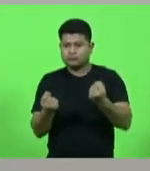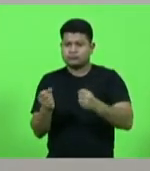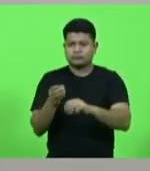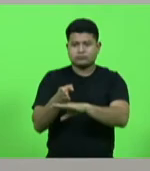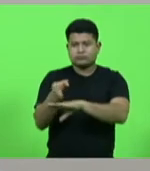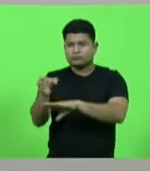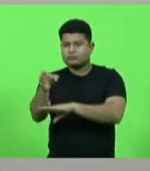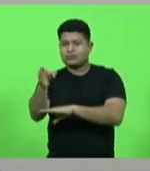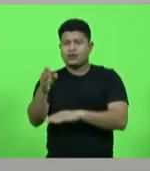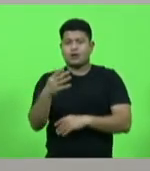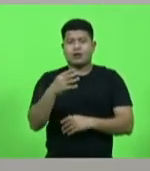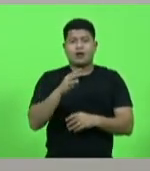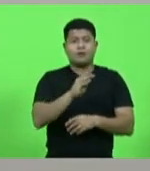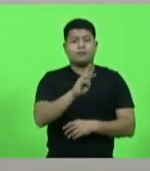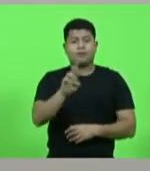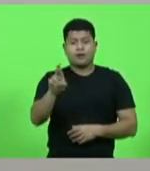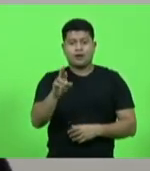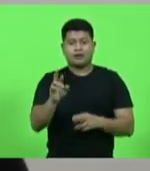e eu quero aqui,